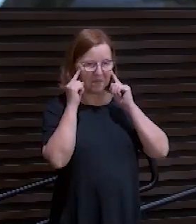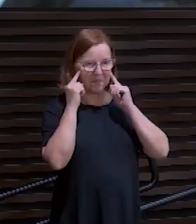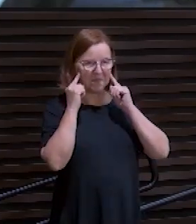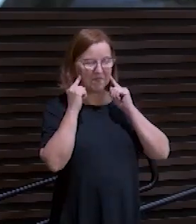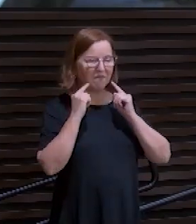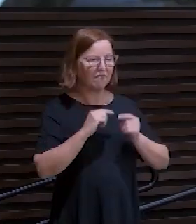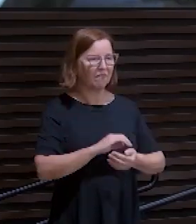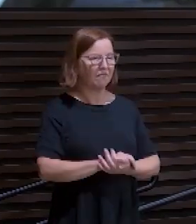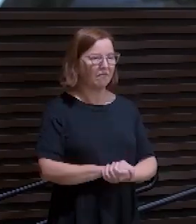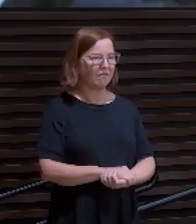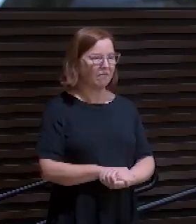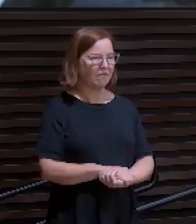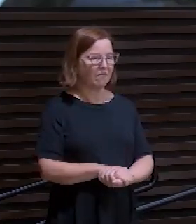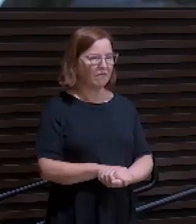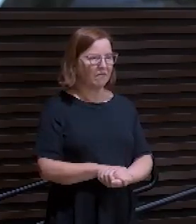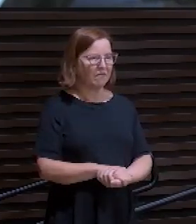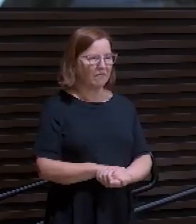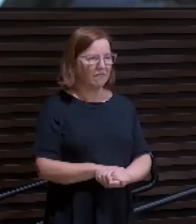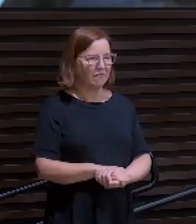Você imagina o que é que ele pensou?